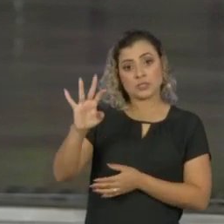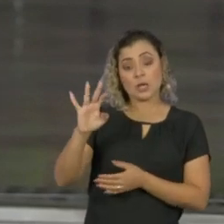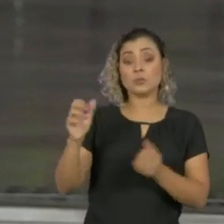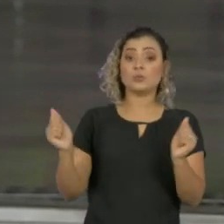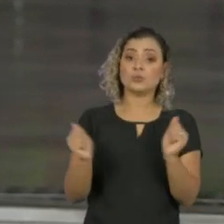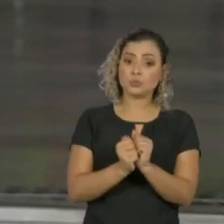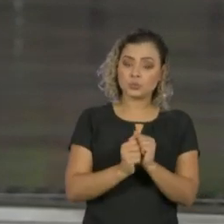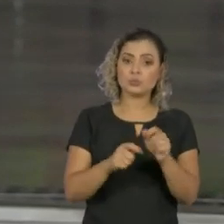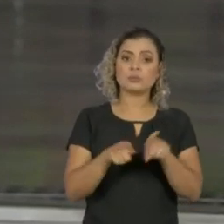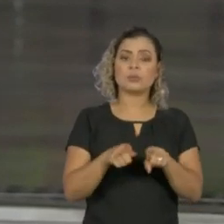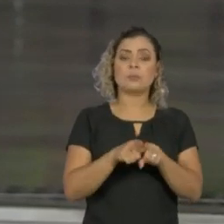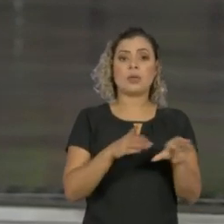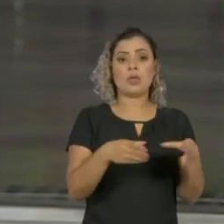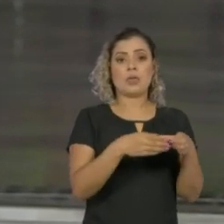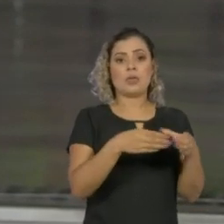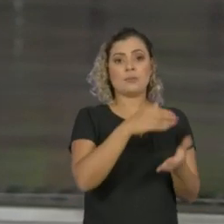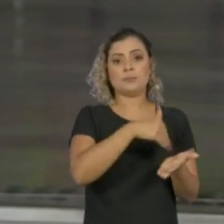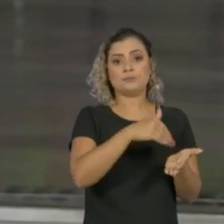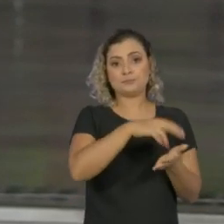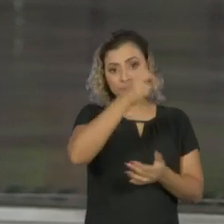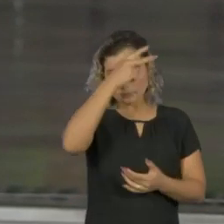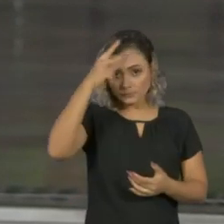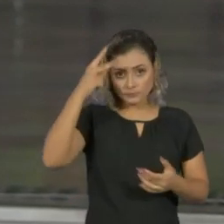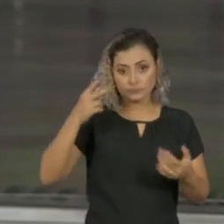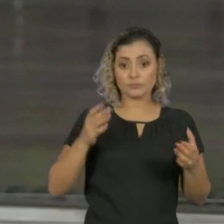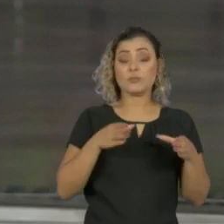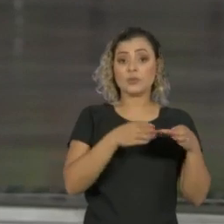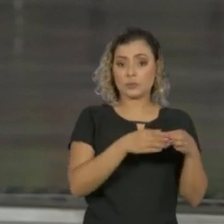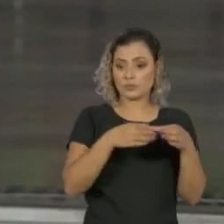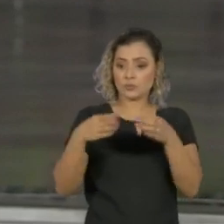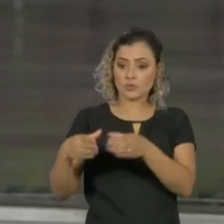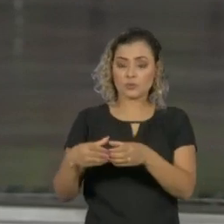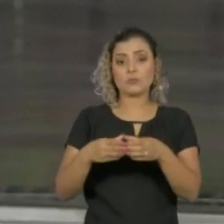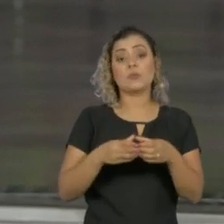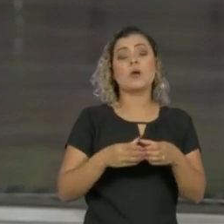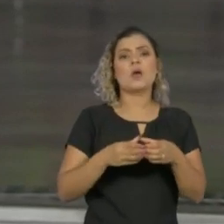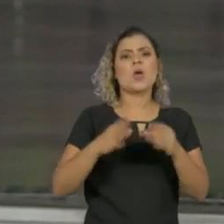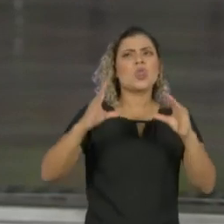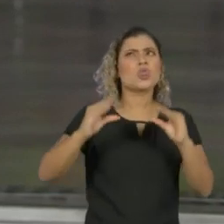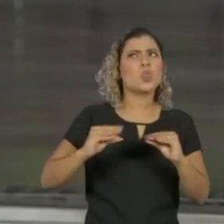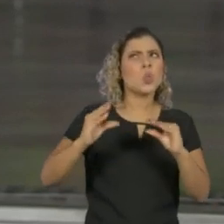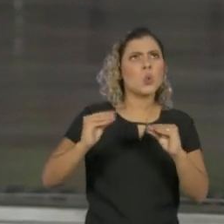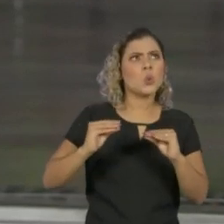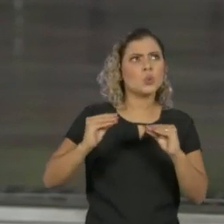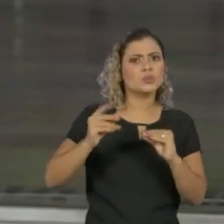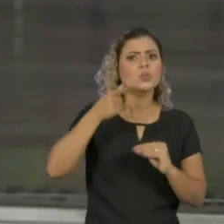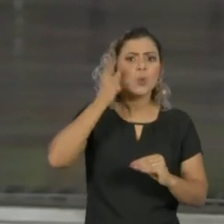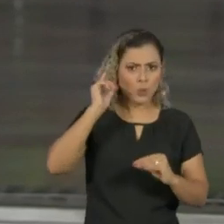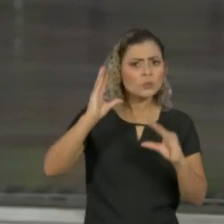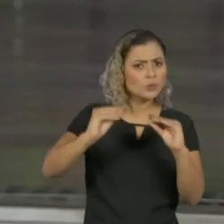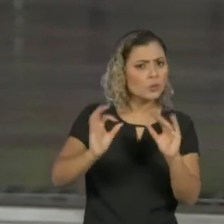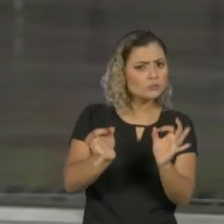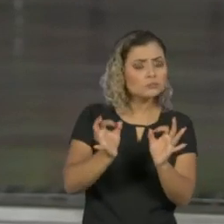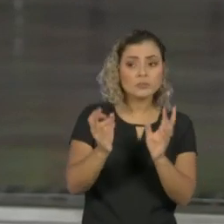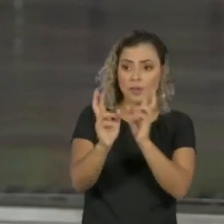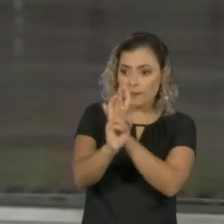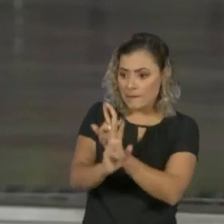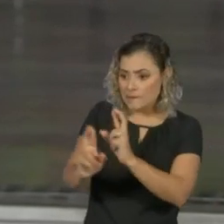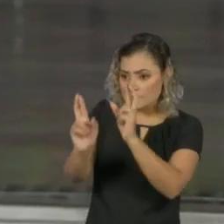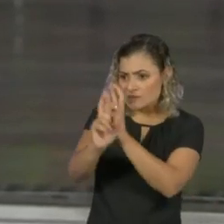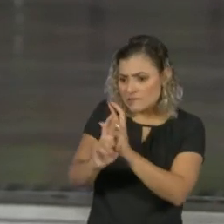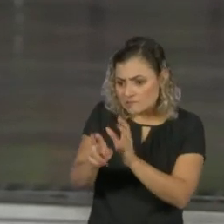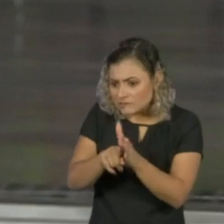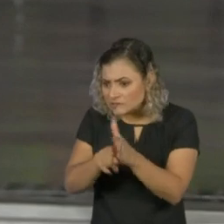junto com as equipes da Secretaria Municipal, até o final da noite, de ontem até tarde da noite, fizeram a investigação de